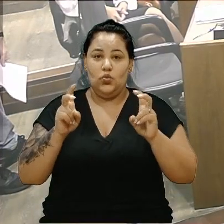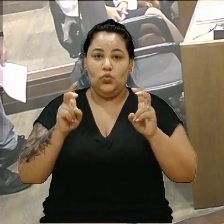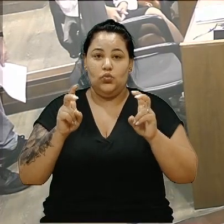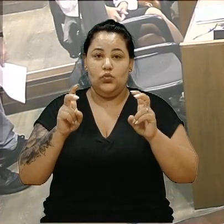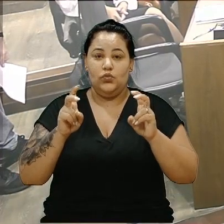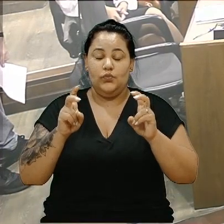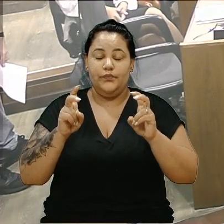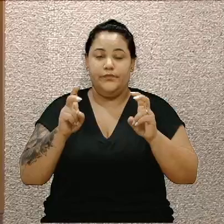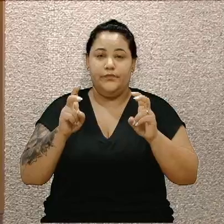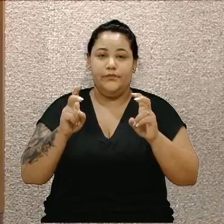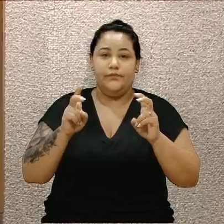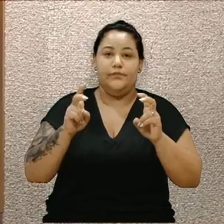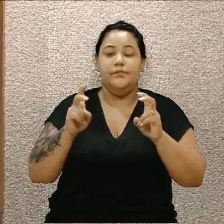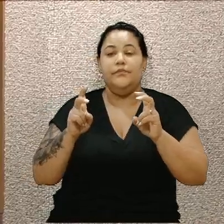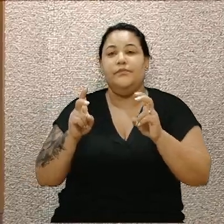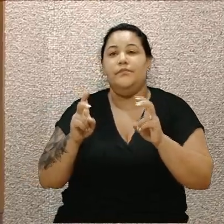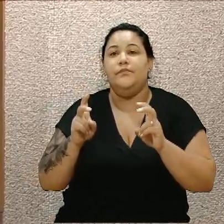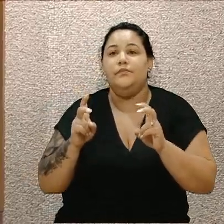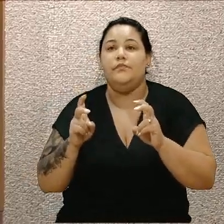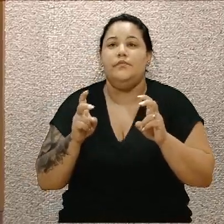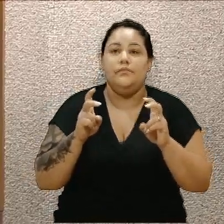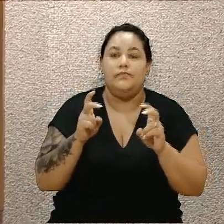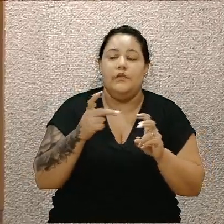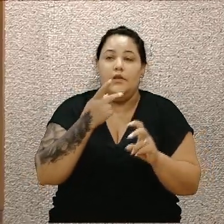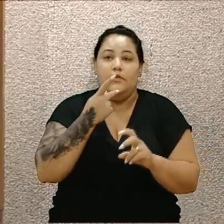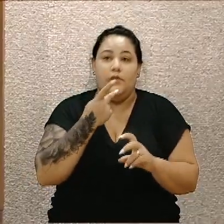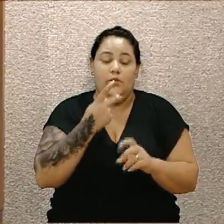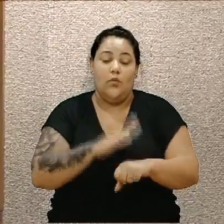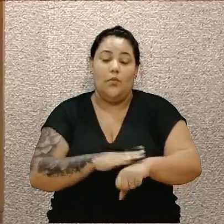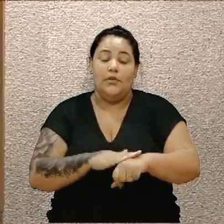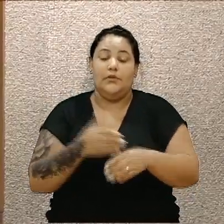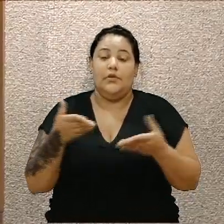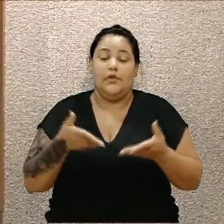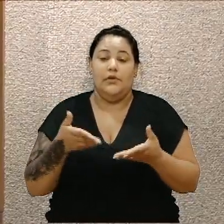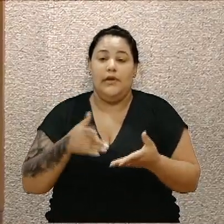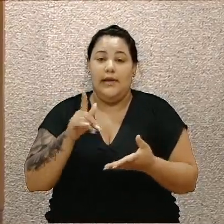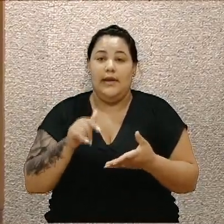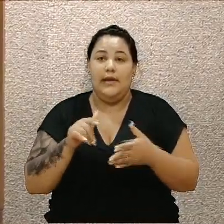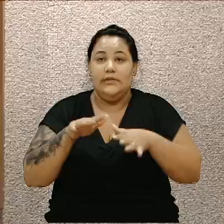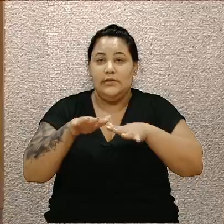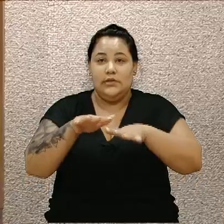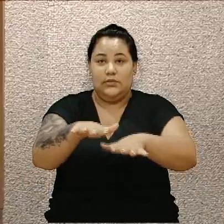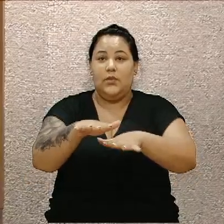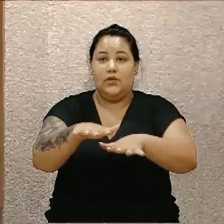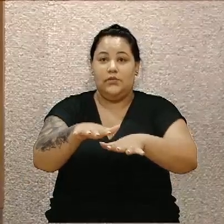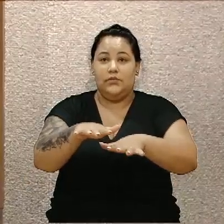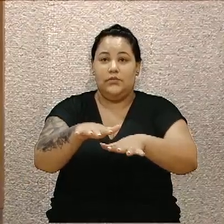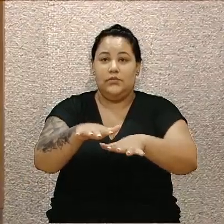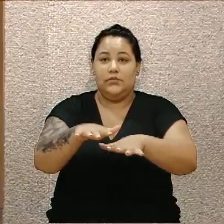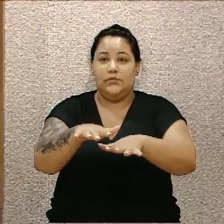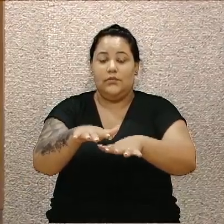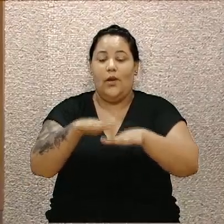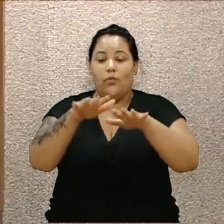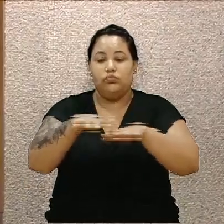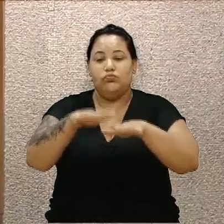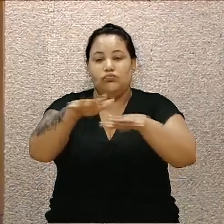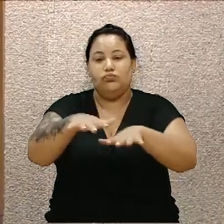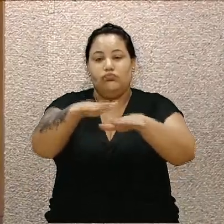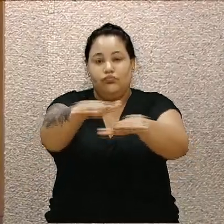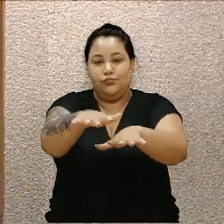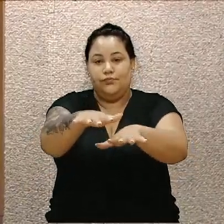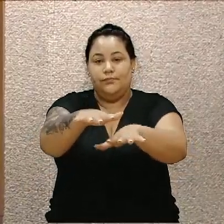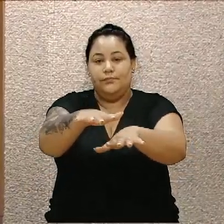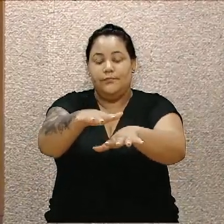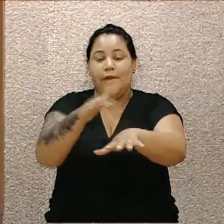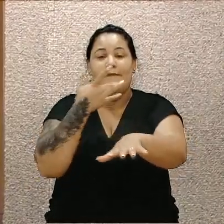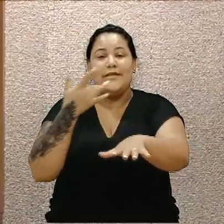diria, vereadora Sandra, do momento atual. É transporte, trânsito, mobilidade. Esse é o